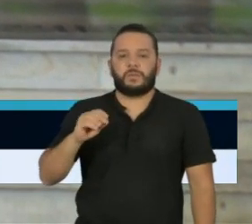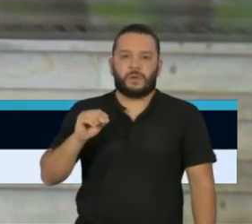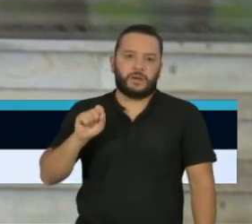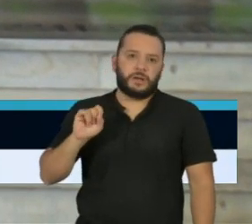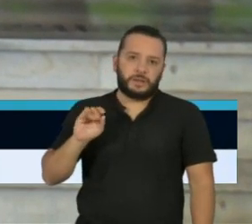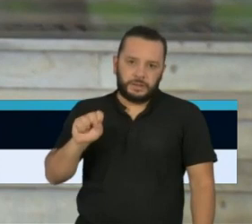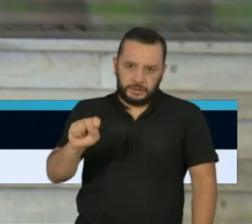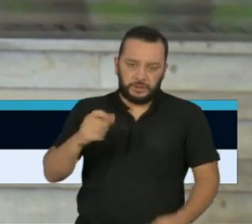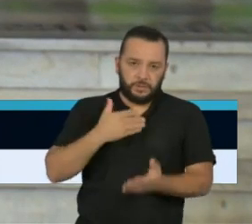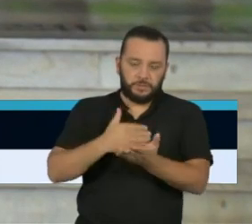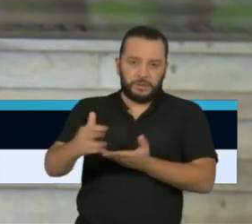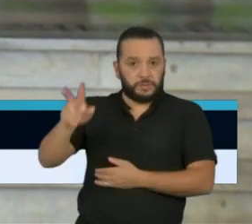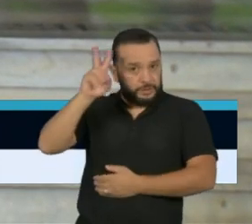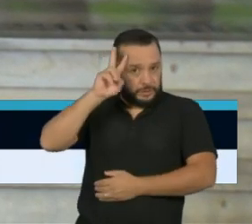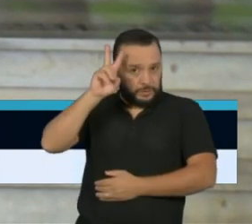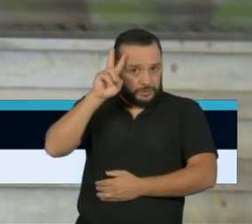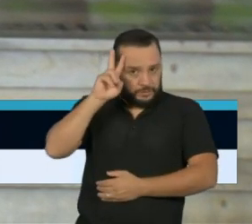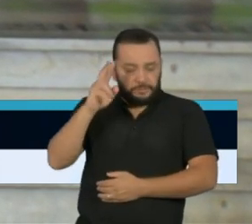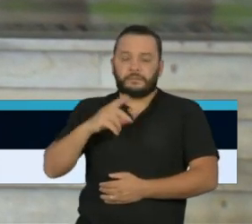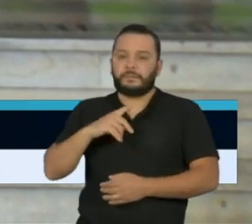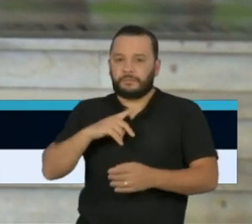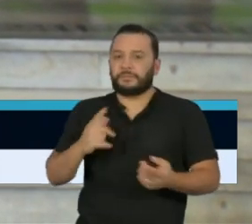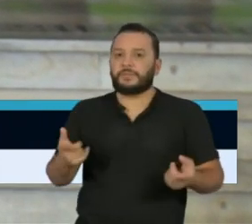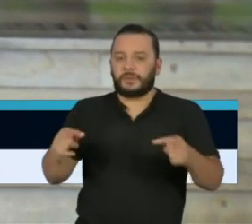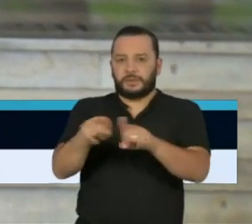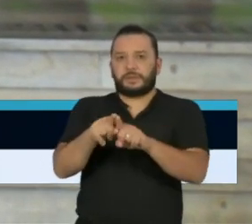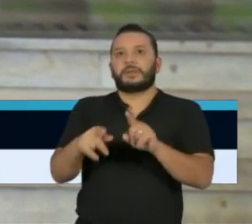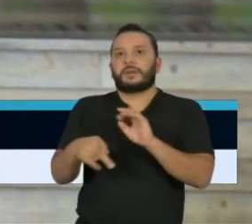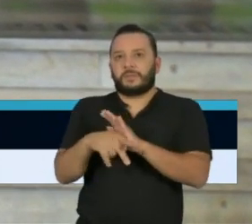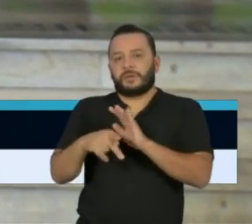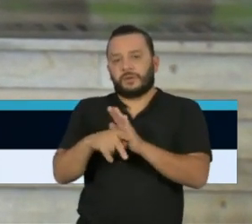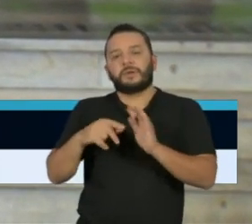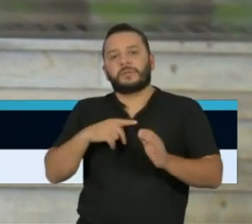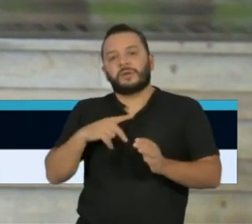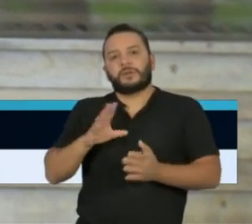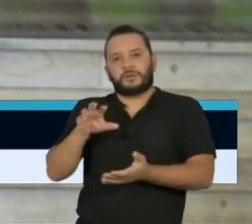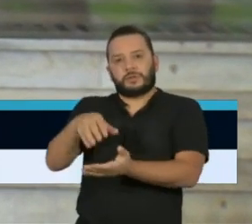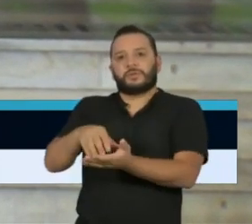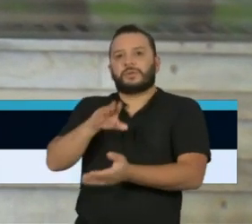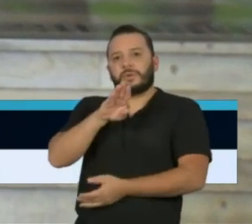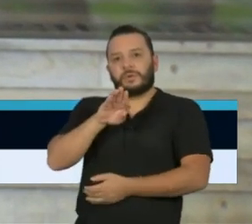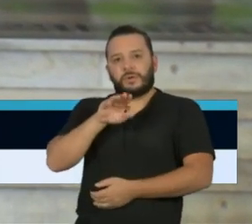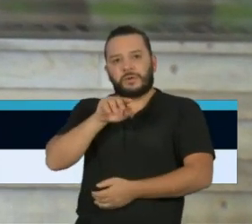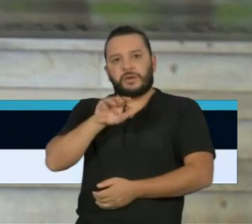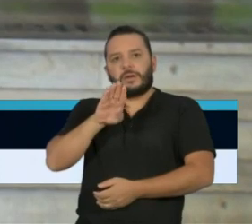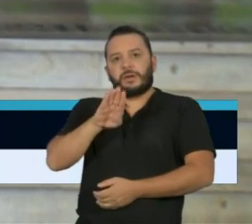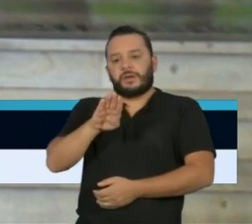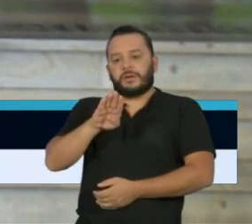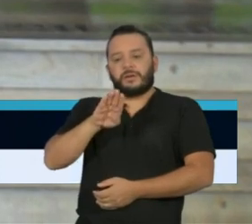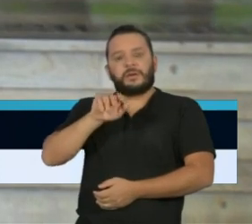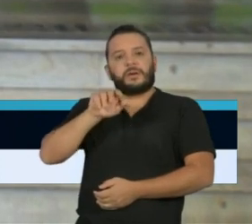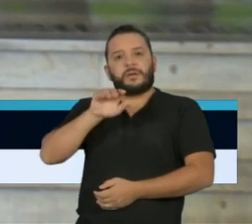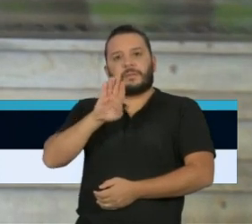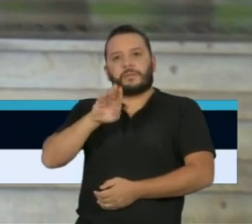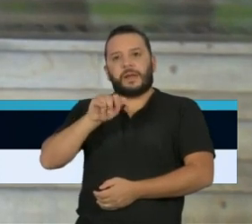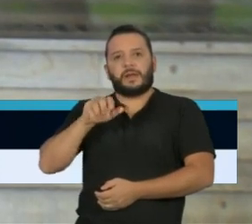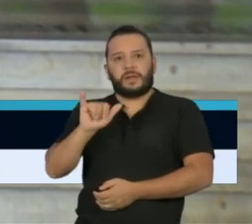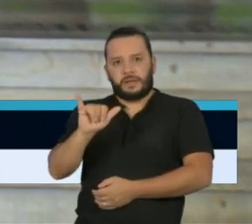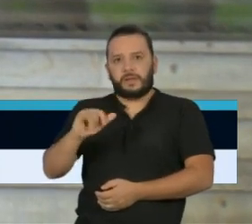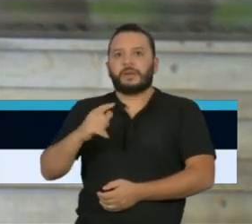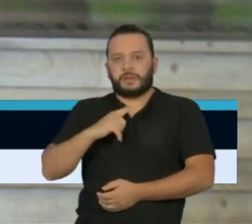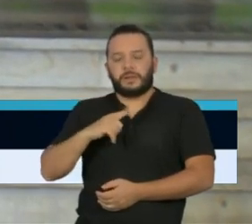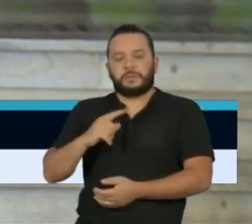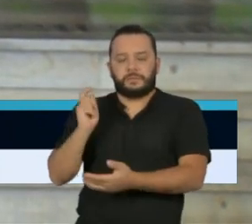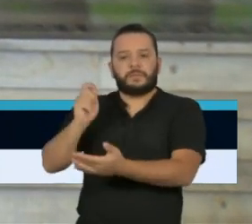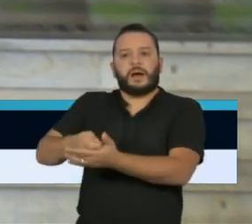na segunda-feira. Temos uma parceria com o Instituto BEI, o Instituto Rede Mulher Empreendedora, que faz a seleção e a remuneração das